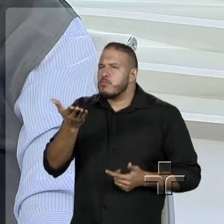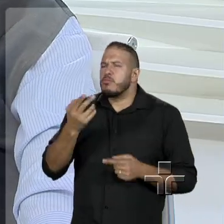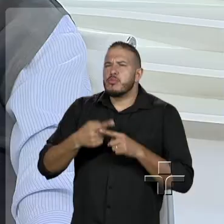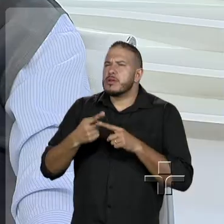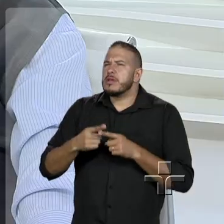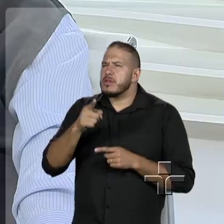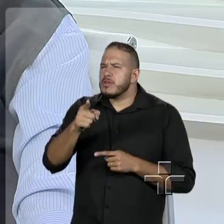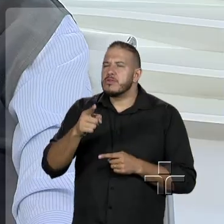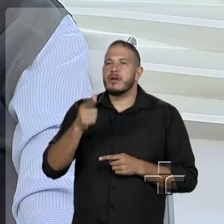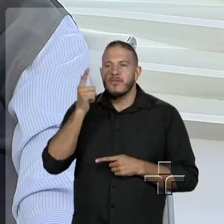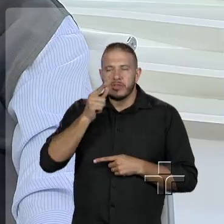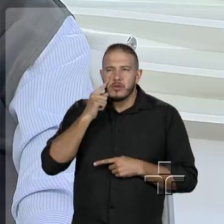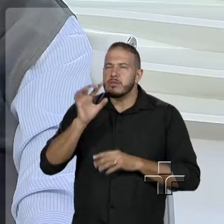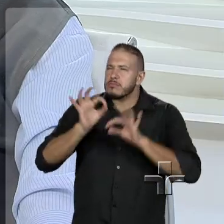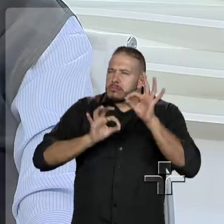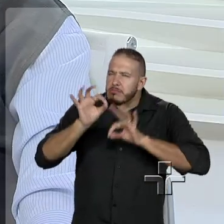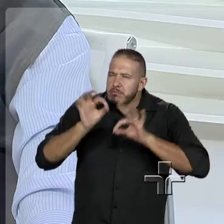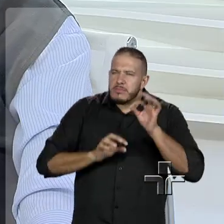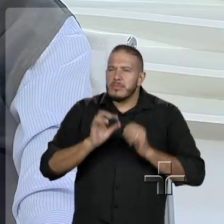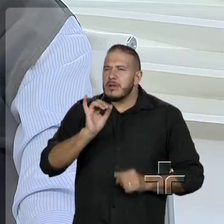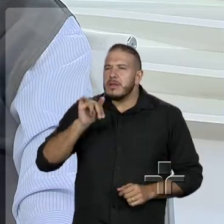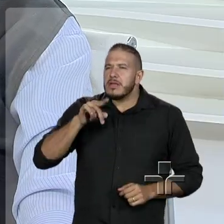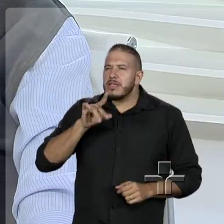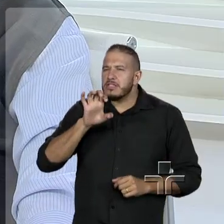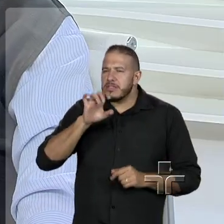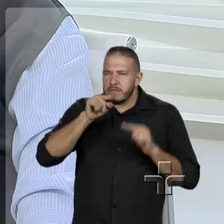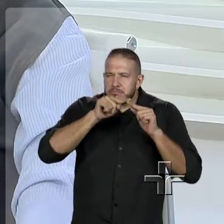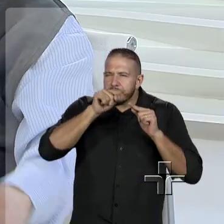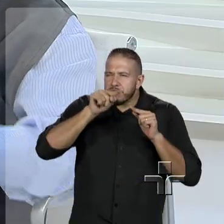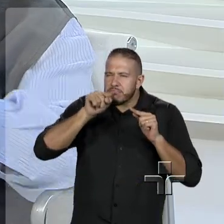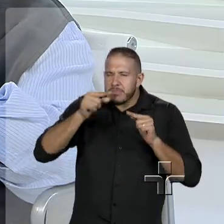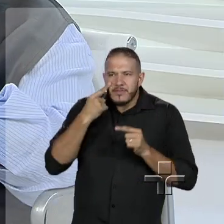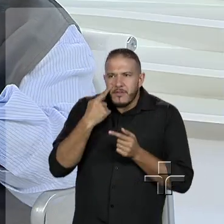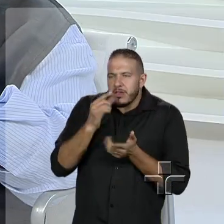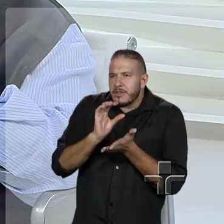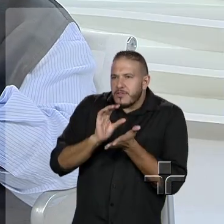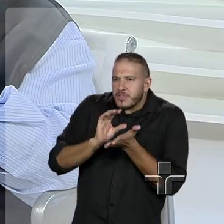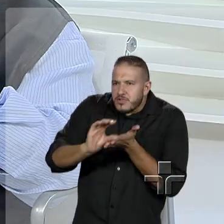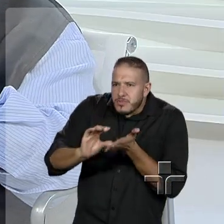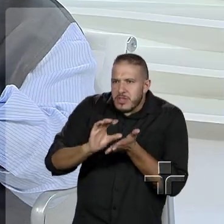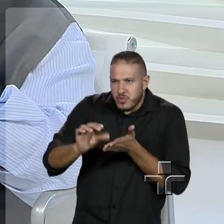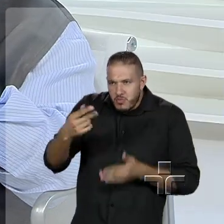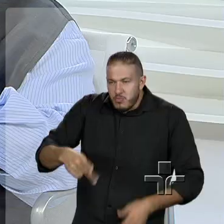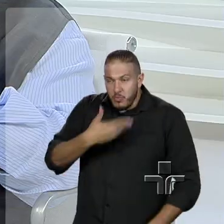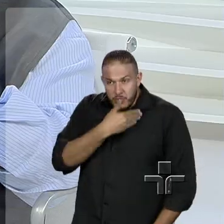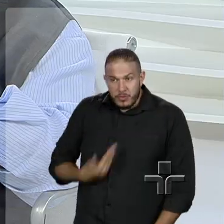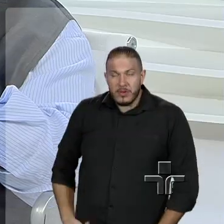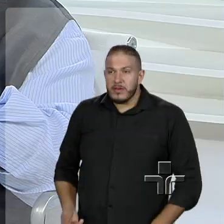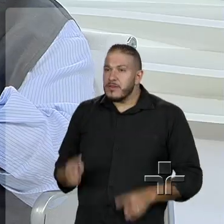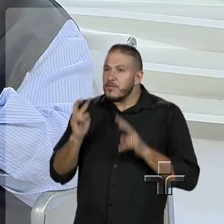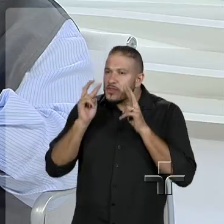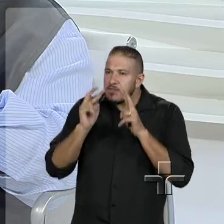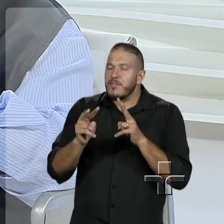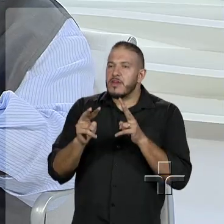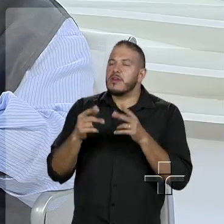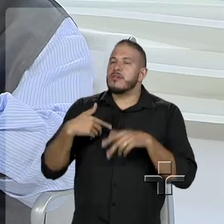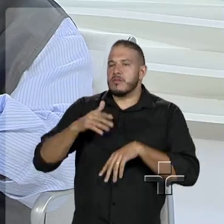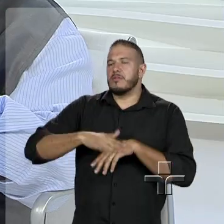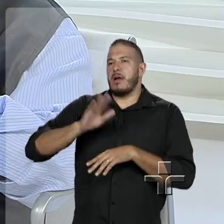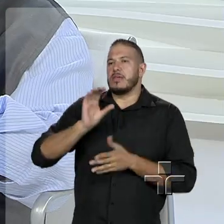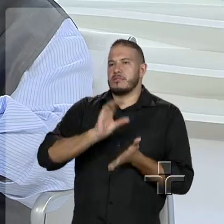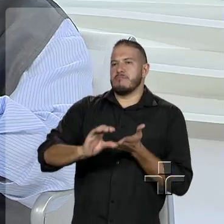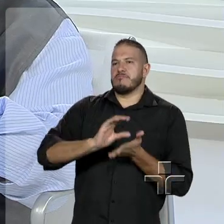você constrói um índice de investimento público e você vai ver que foi a expansão do